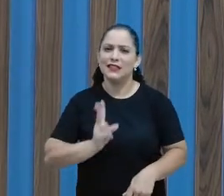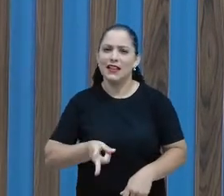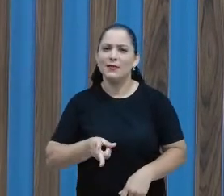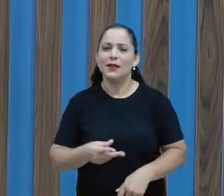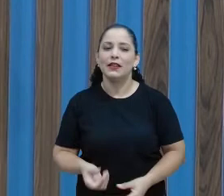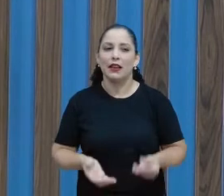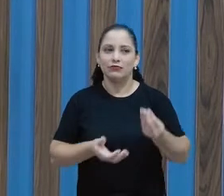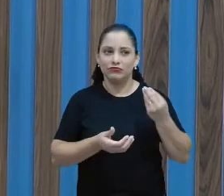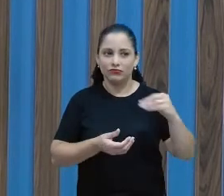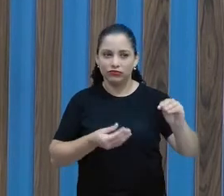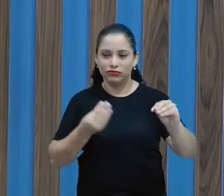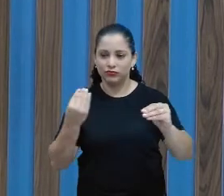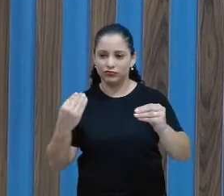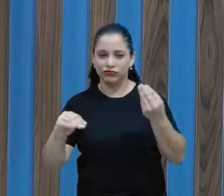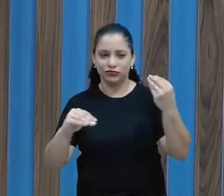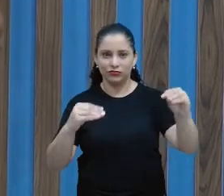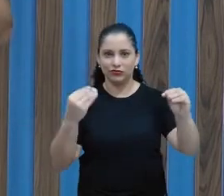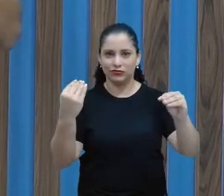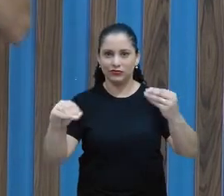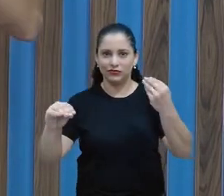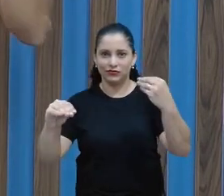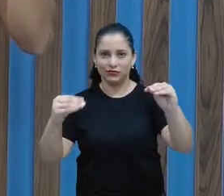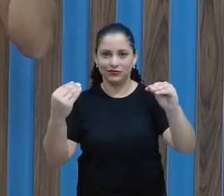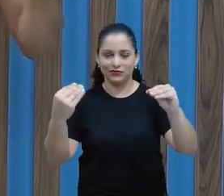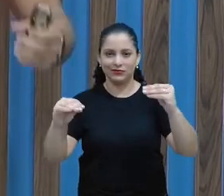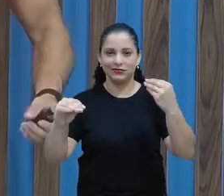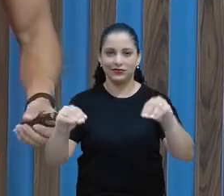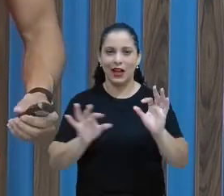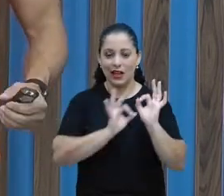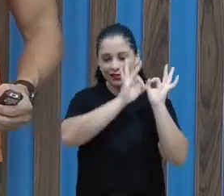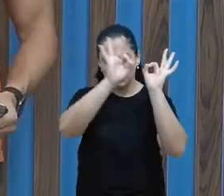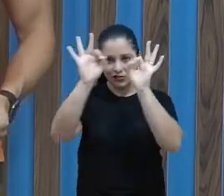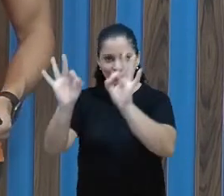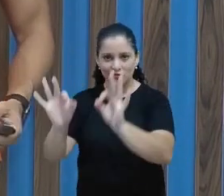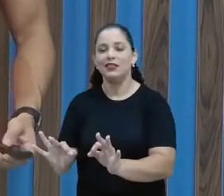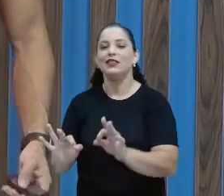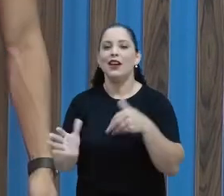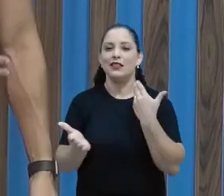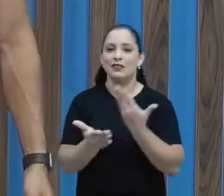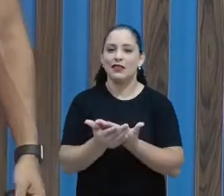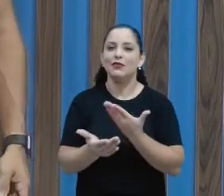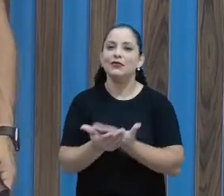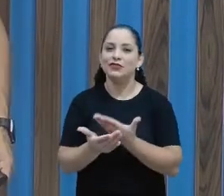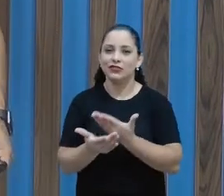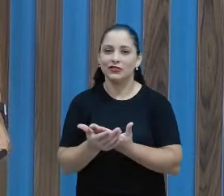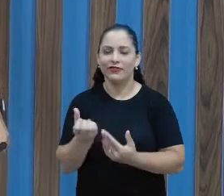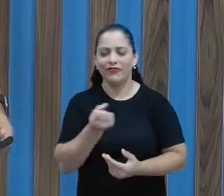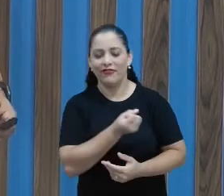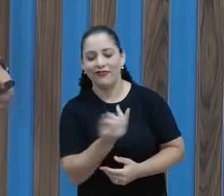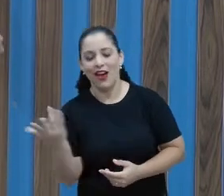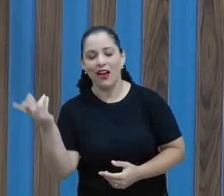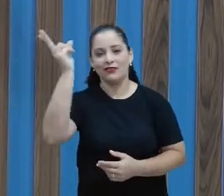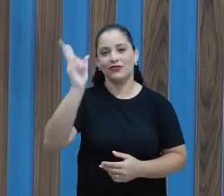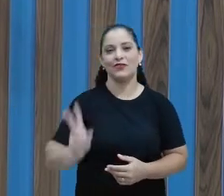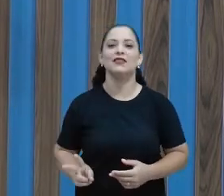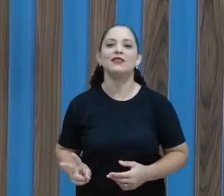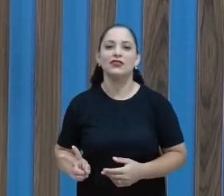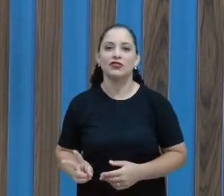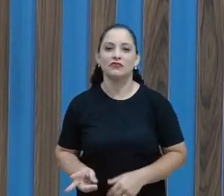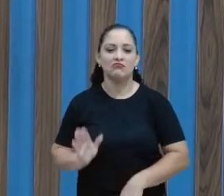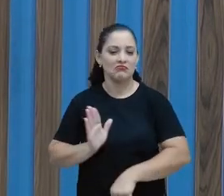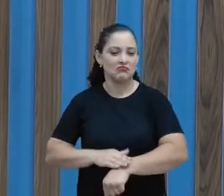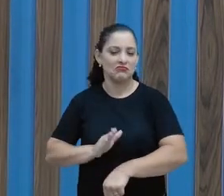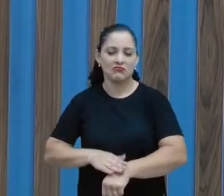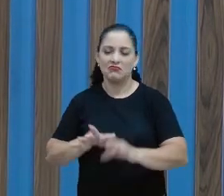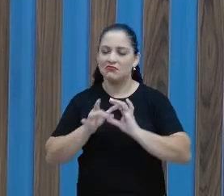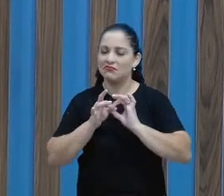publicado lá, chegue uma notificação para você. Você pode assistir as nossas aulas quantas vezes você quiser, a hora que